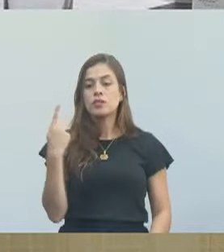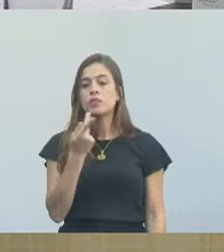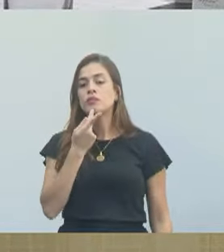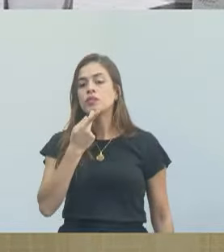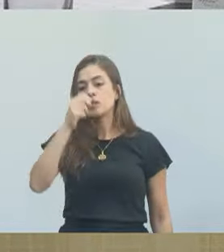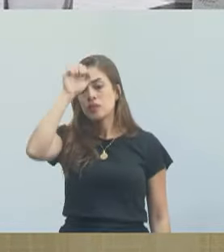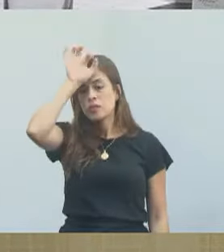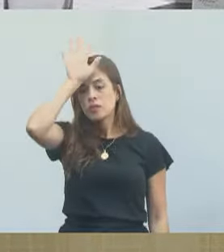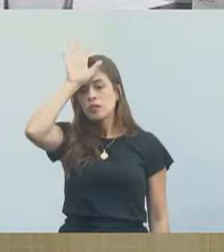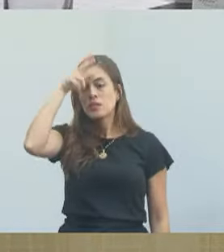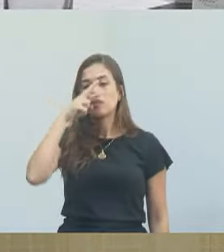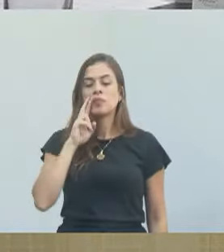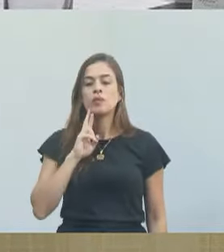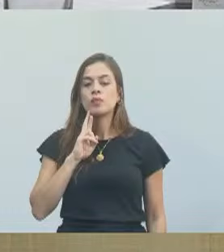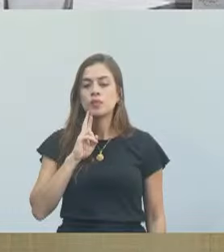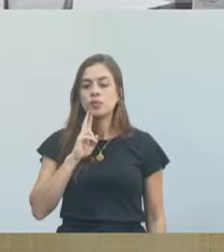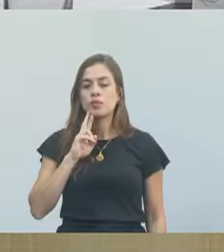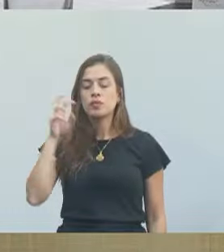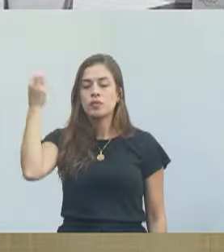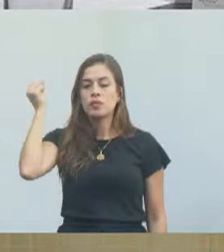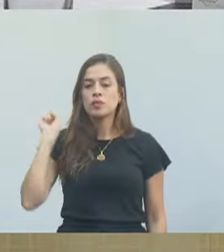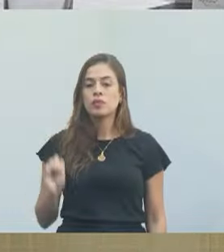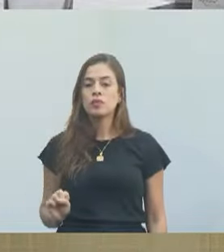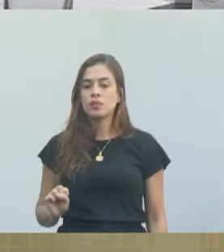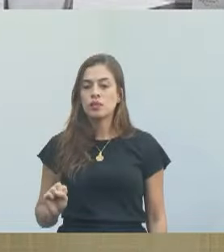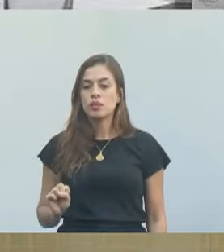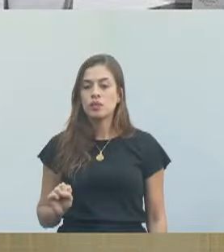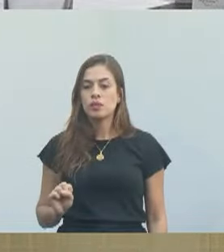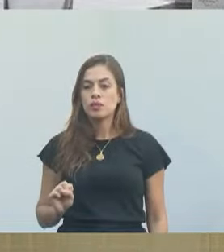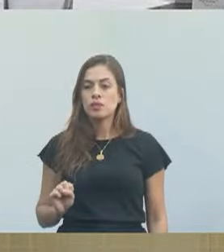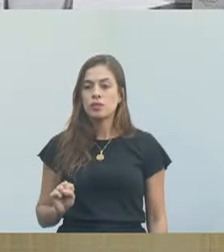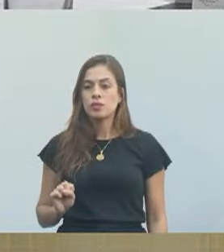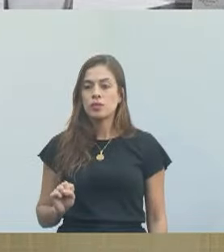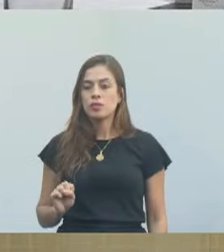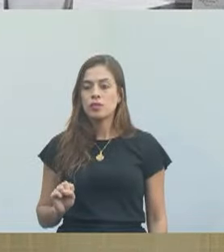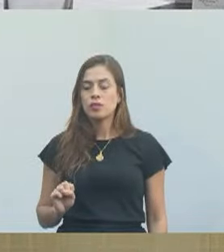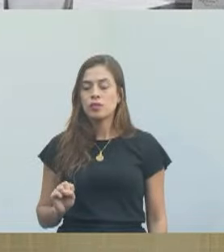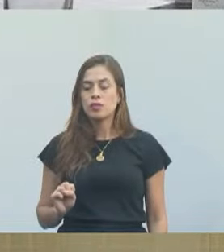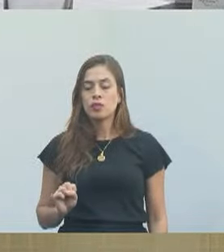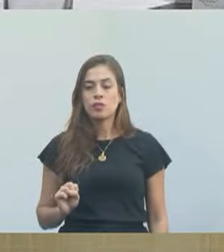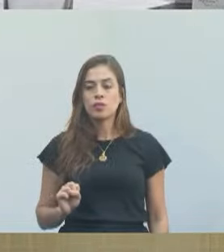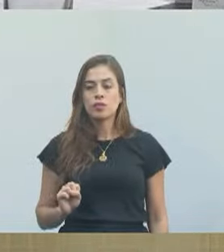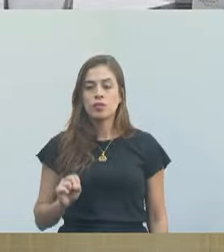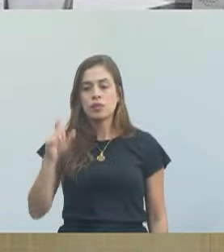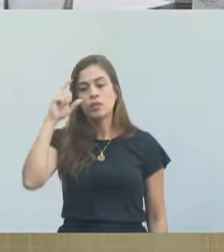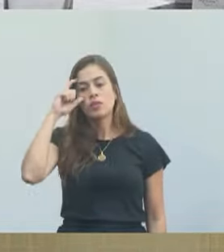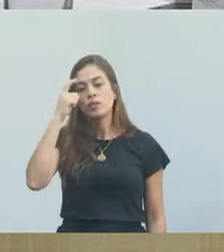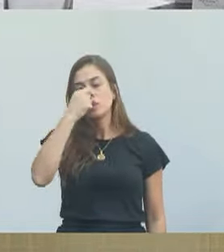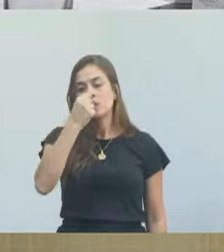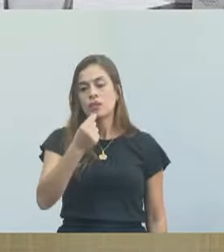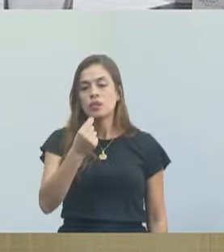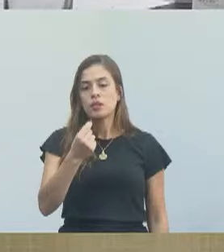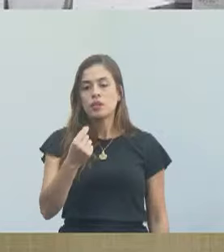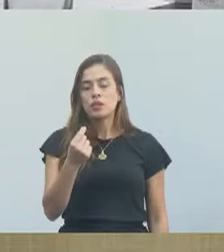Rodrigo Solomão, Rogério Timóteo, Sônia Gonçalves, Abner Rosa.